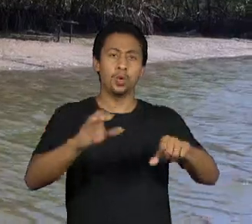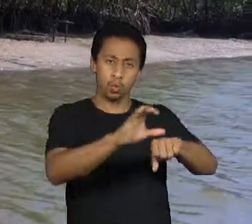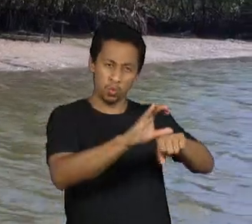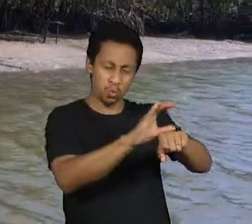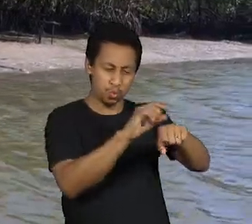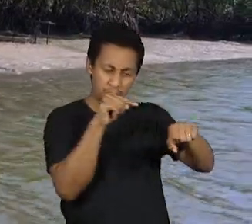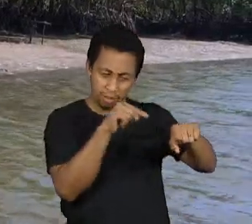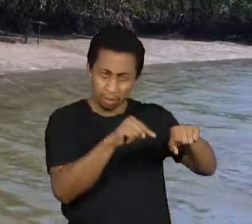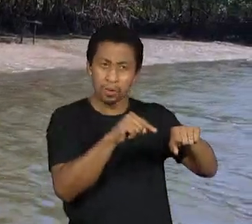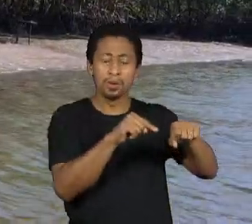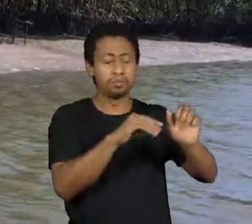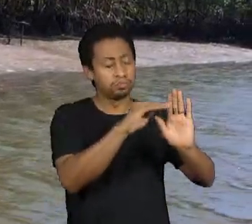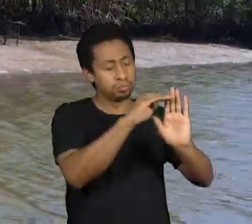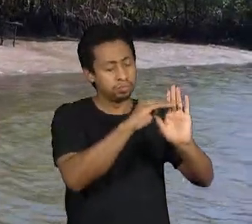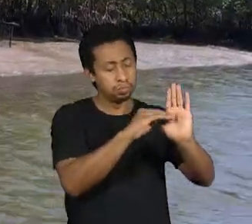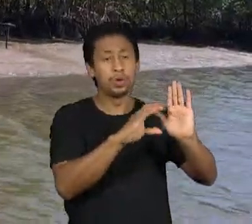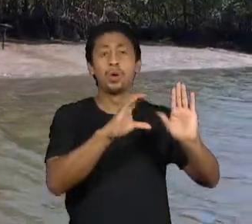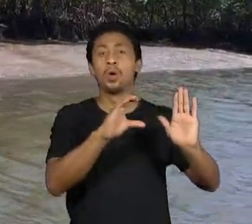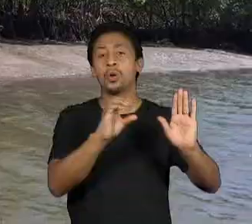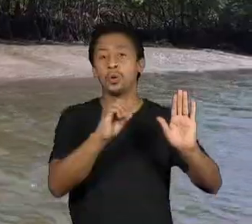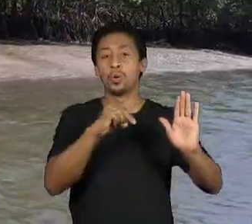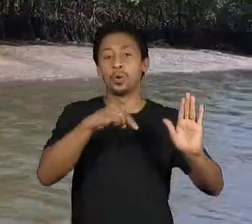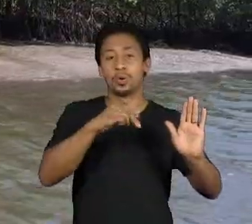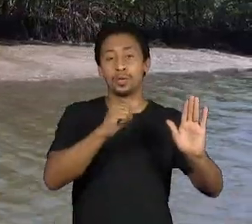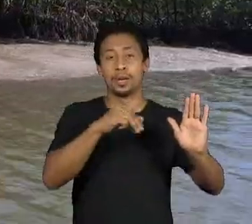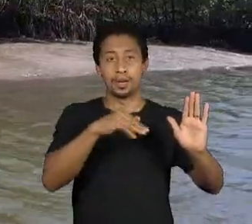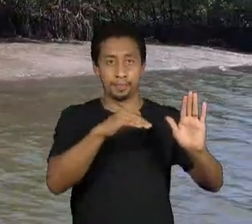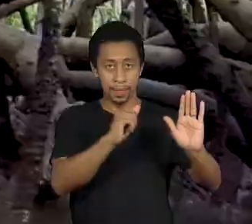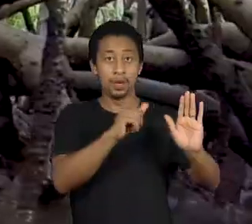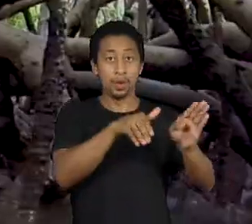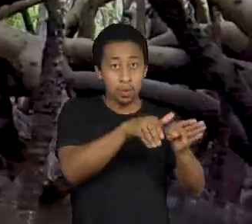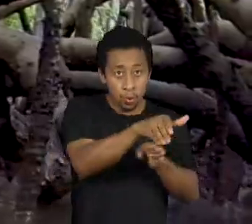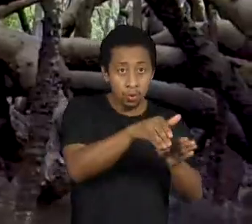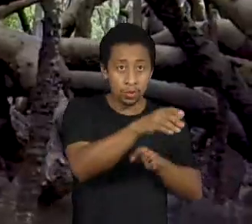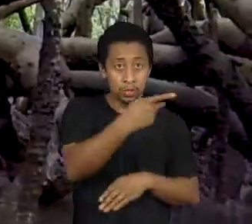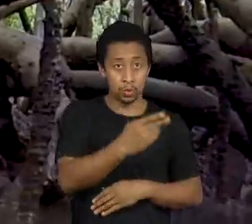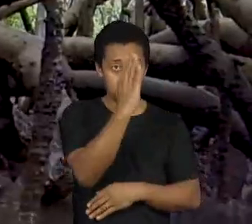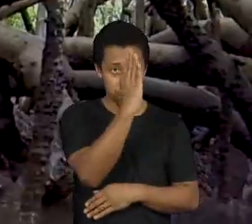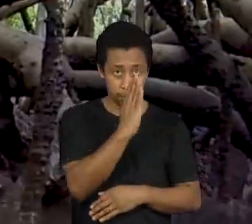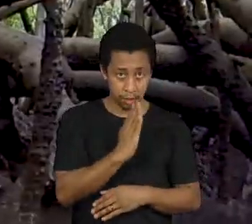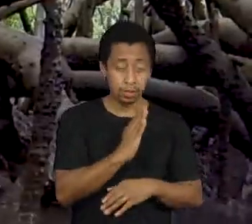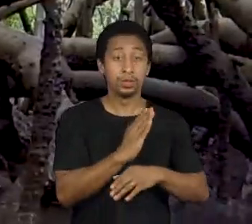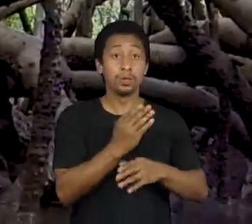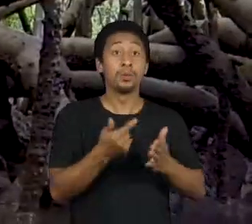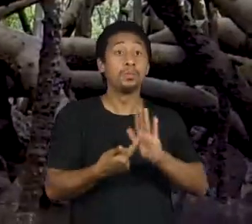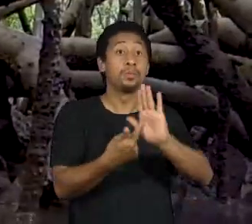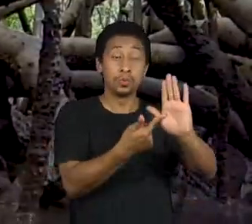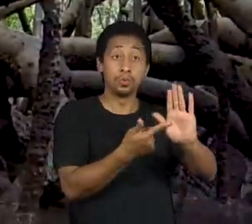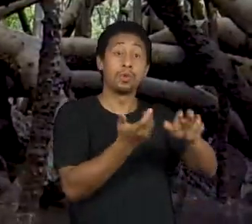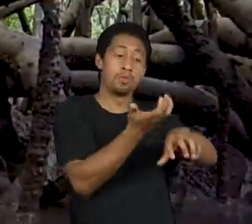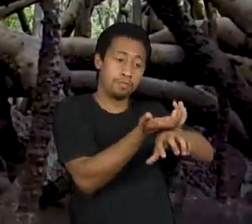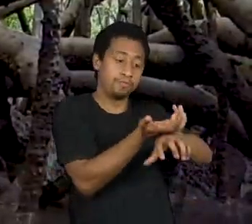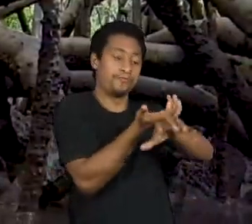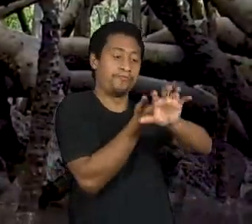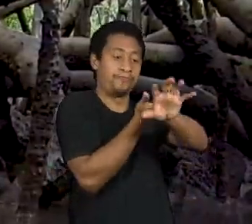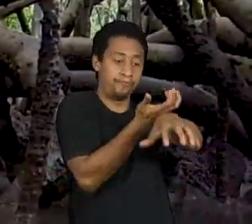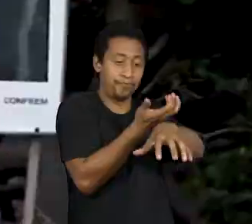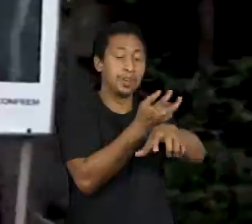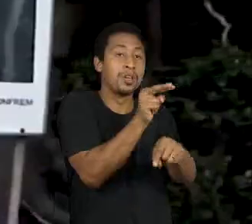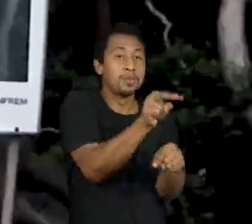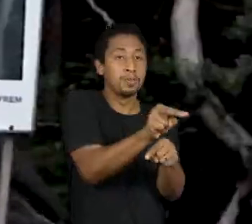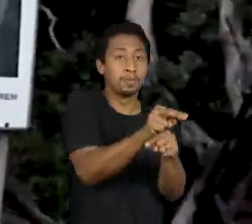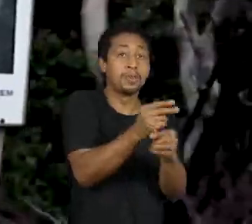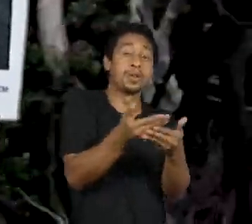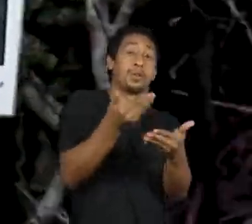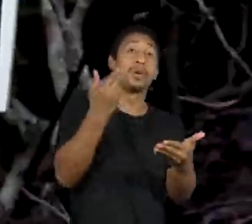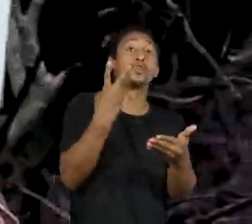inconstitucional a resolução do CONAMA, Conselho Nacional do Meio Ambiente, que revogou em 2020 a proteção dos manguezais. A